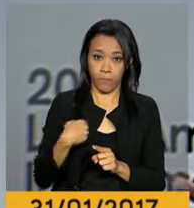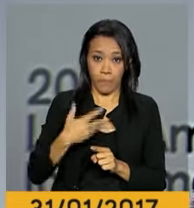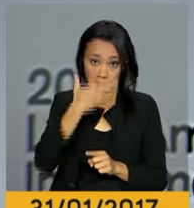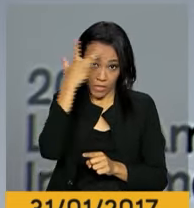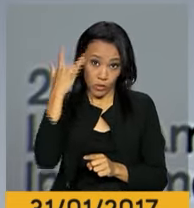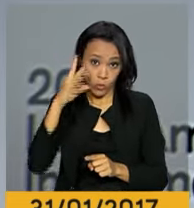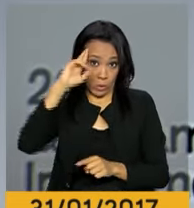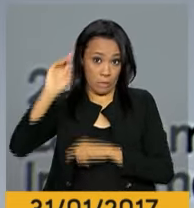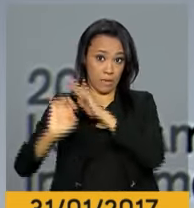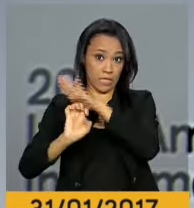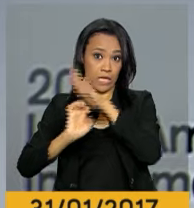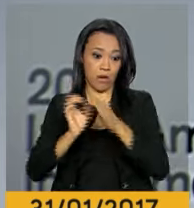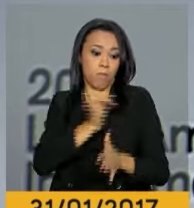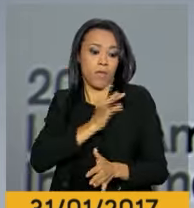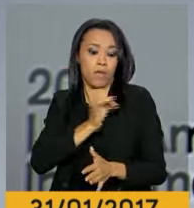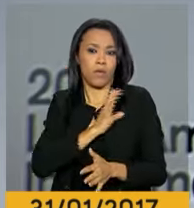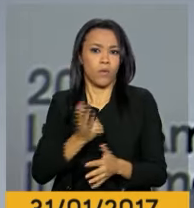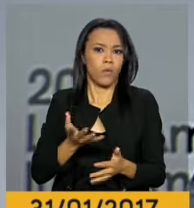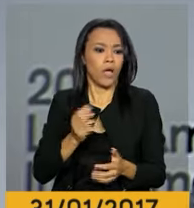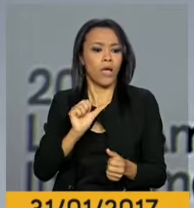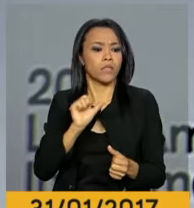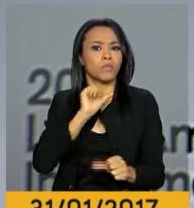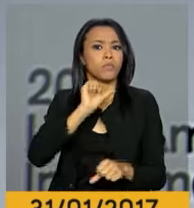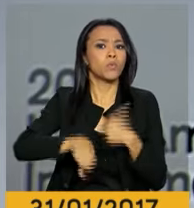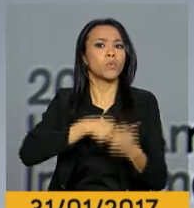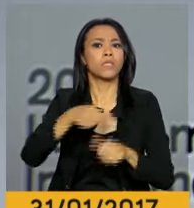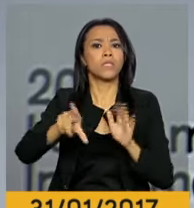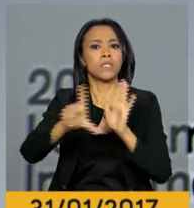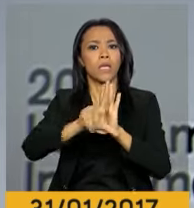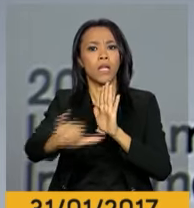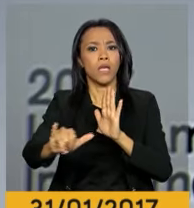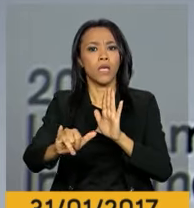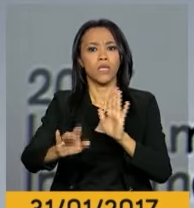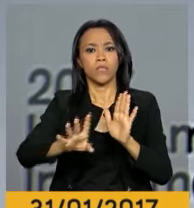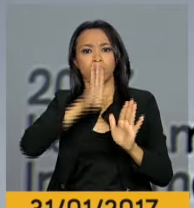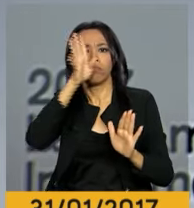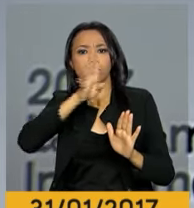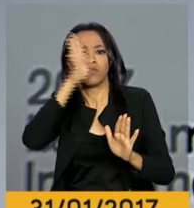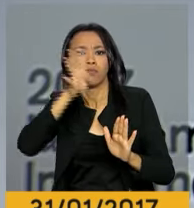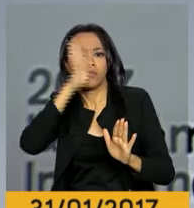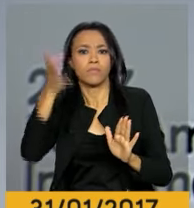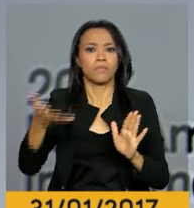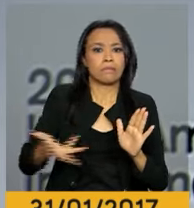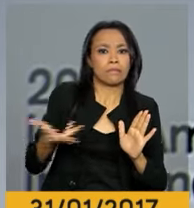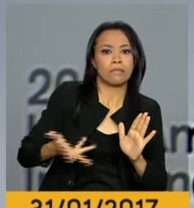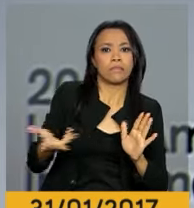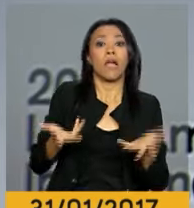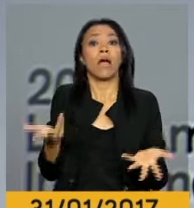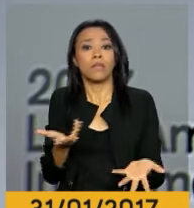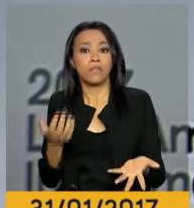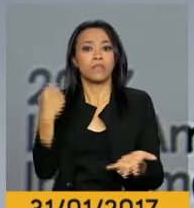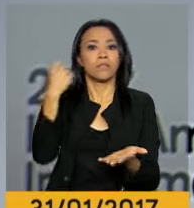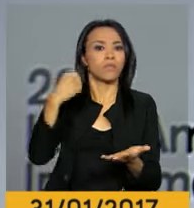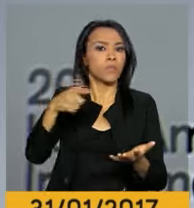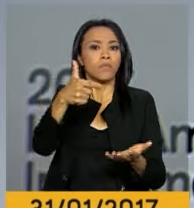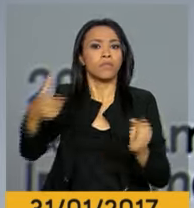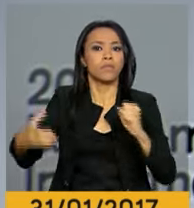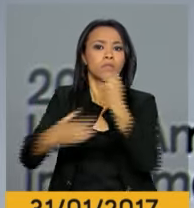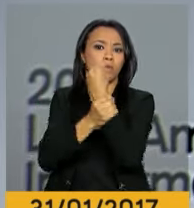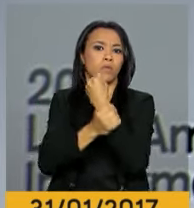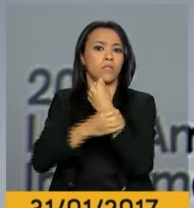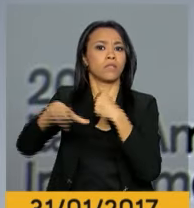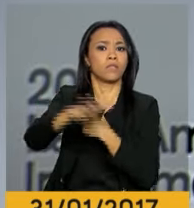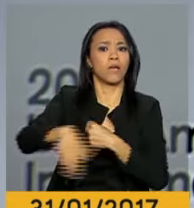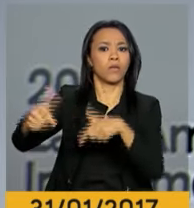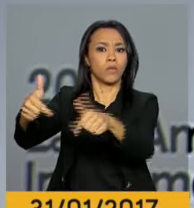investidor mais teme são as modificações legislativas muito intensas especialmente em matéria trabalhista em